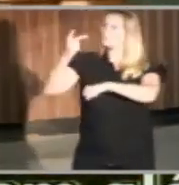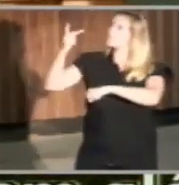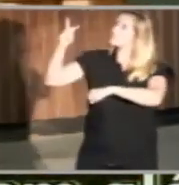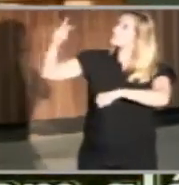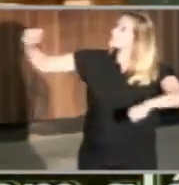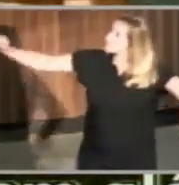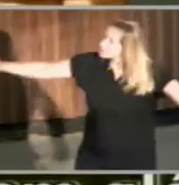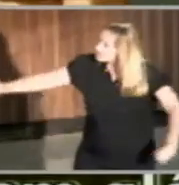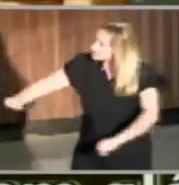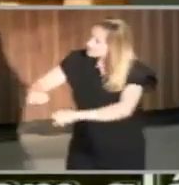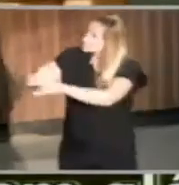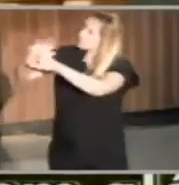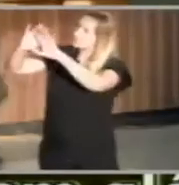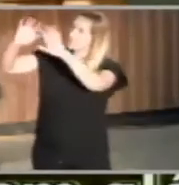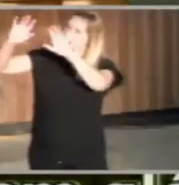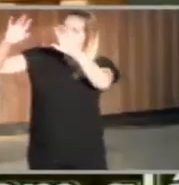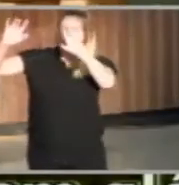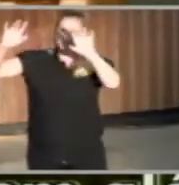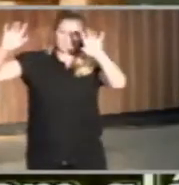soberano em glória.